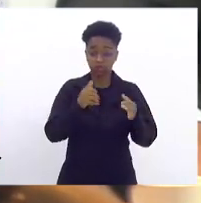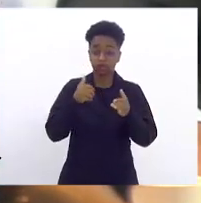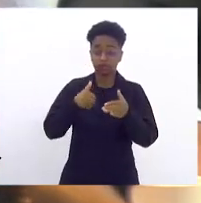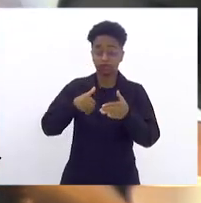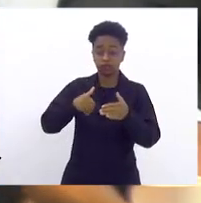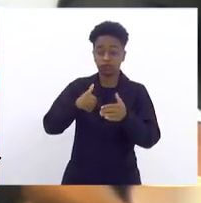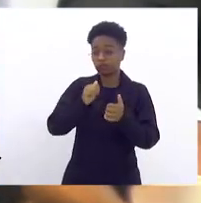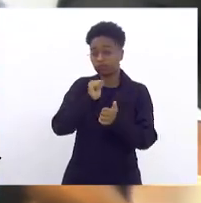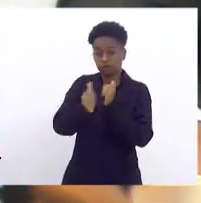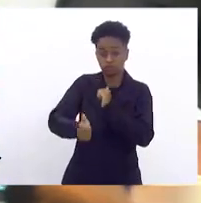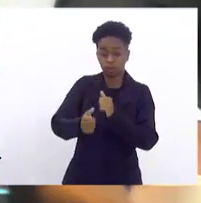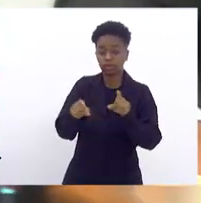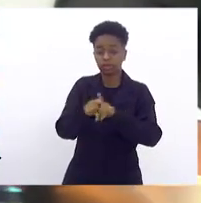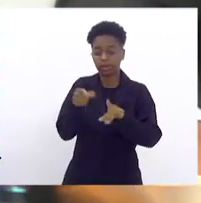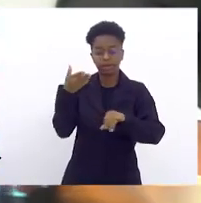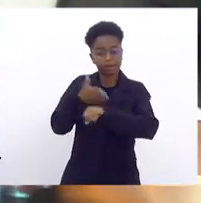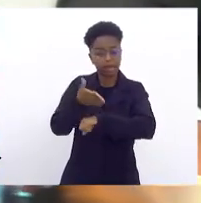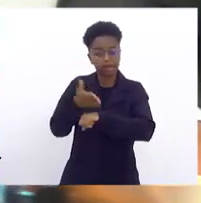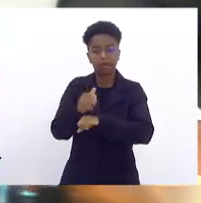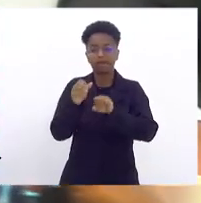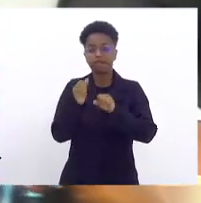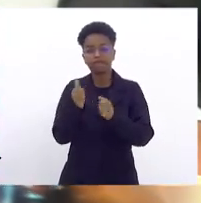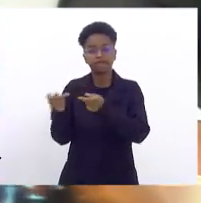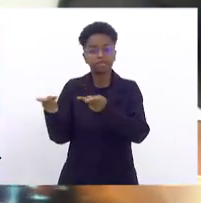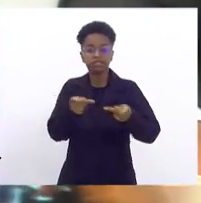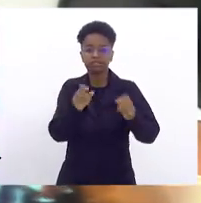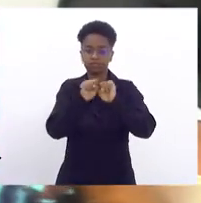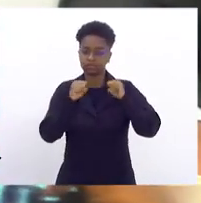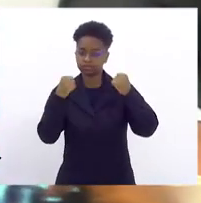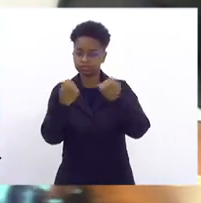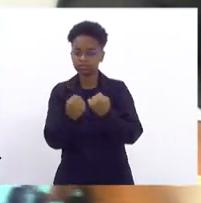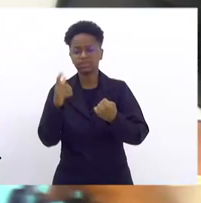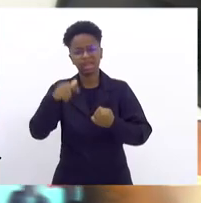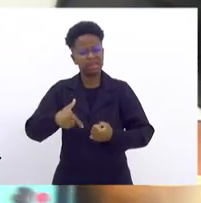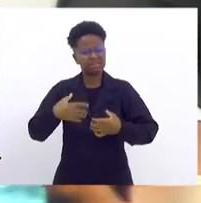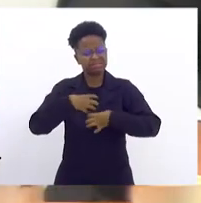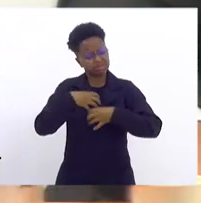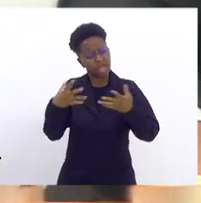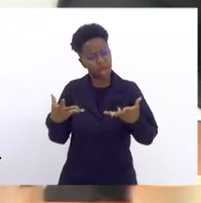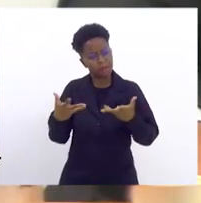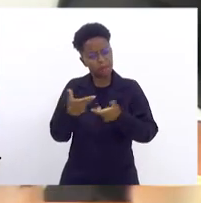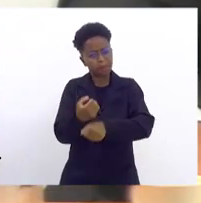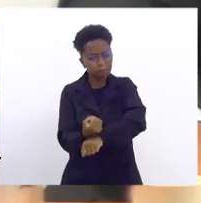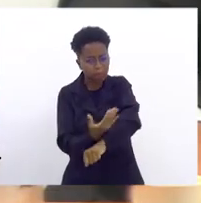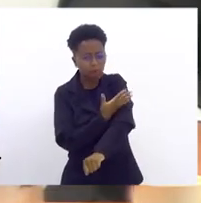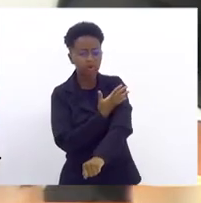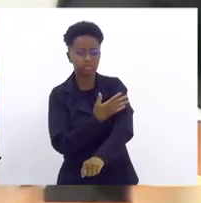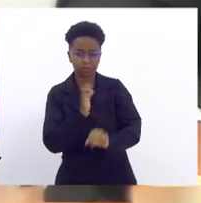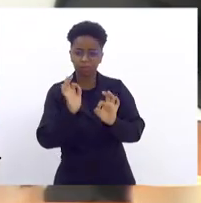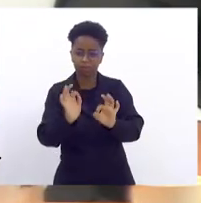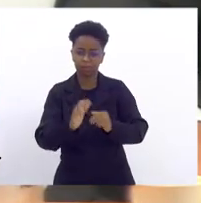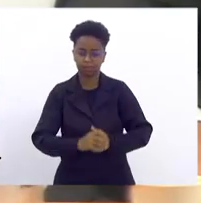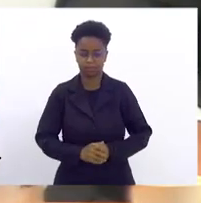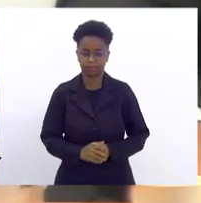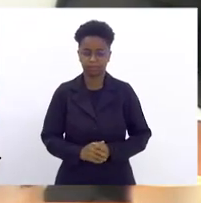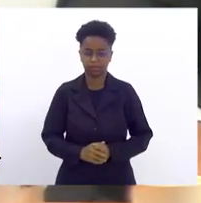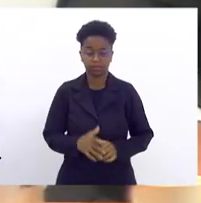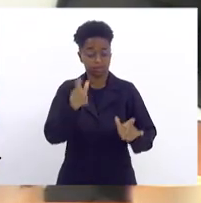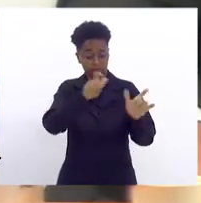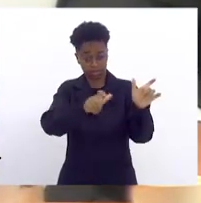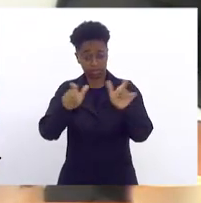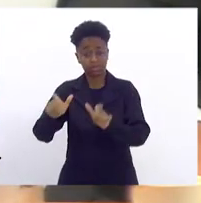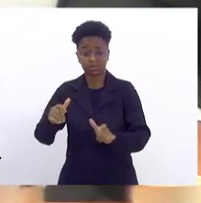e visitar o Maracanã isso foi inundado de Uma emoção muito grande a essas pessoas